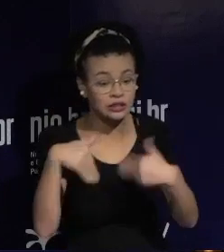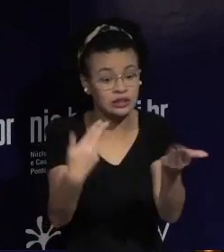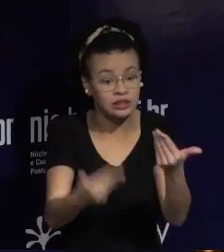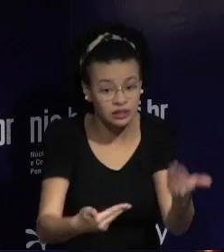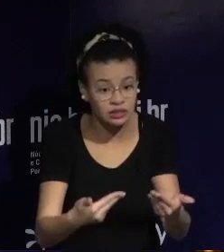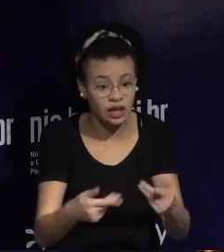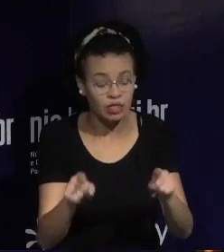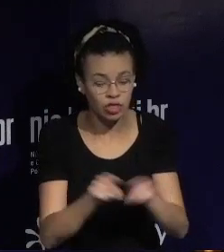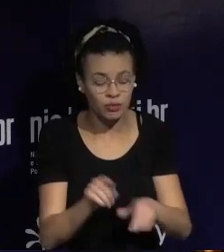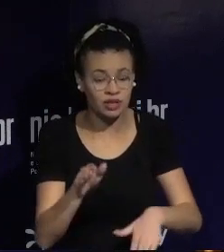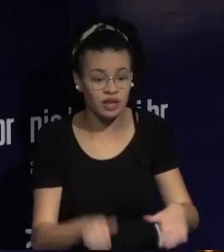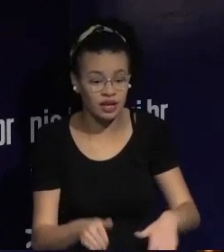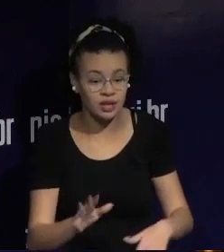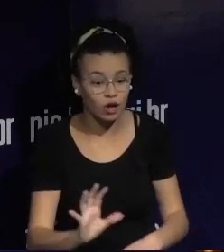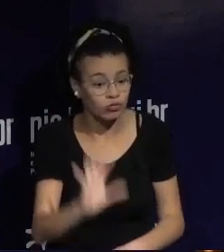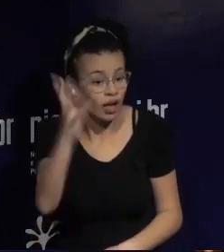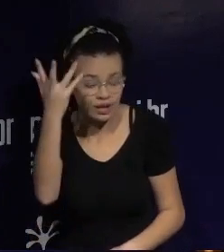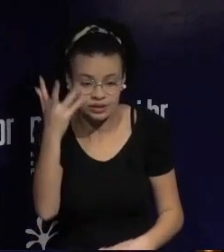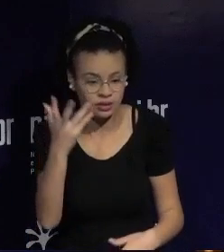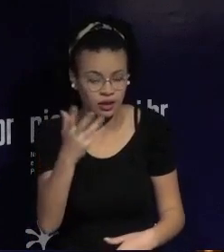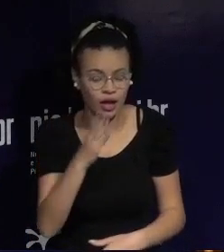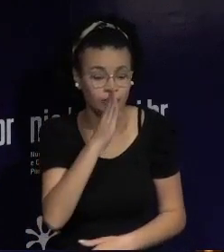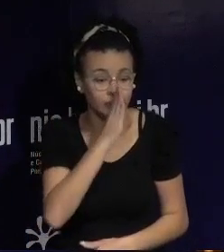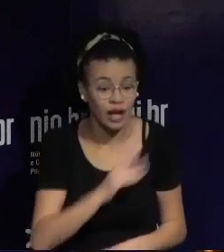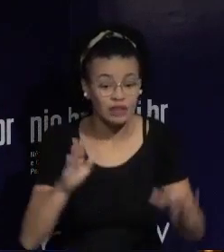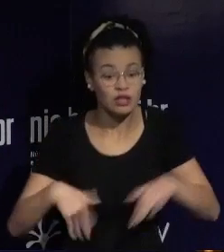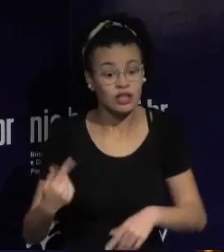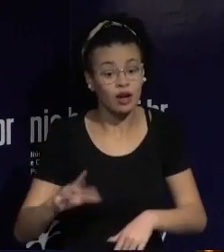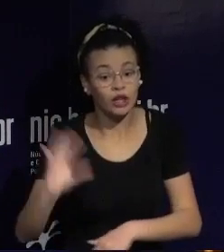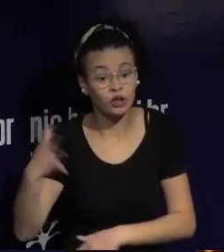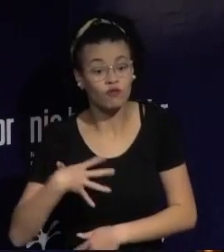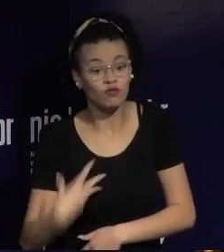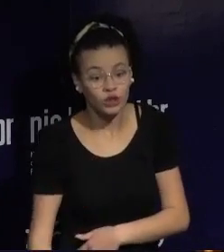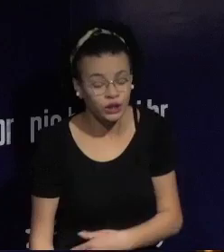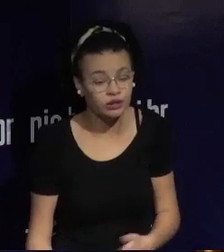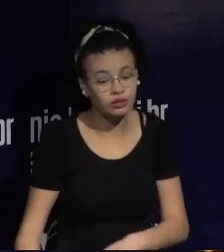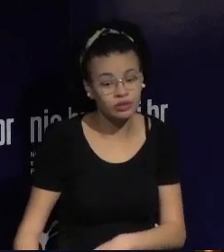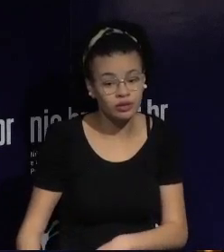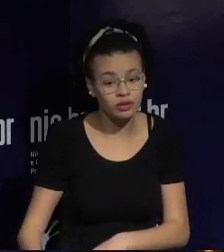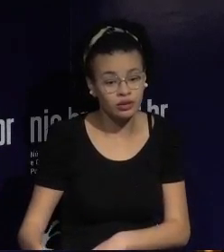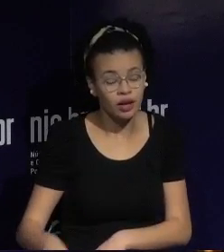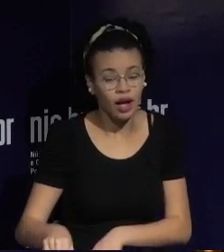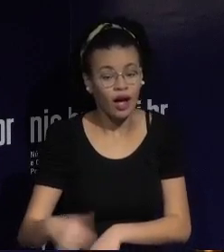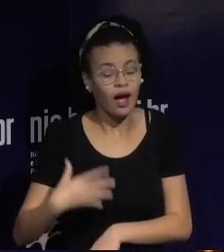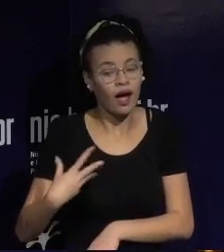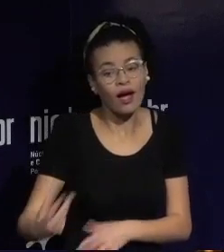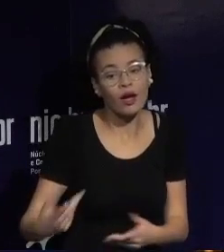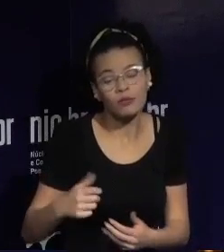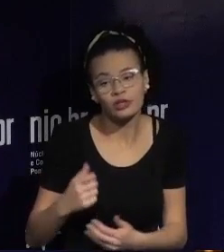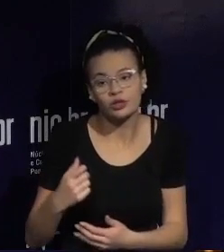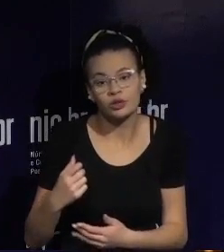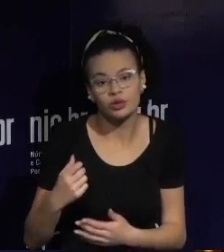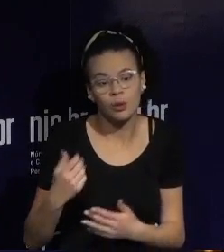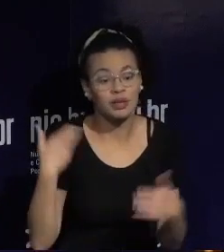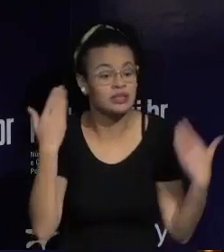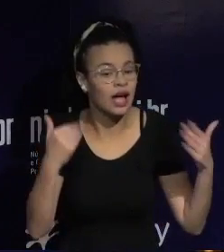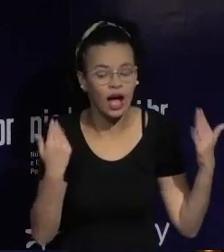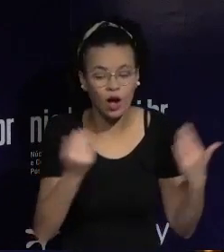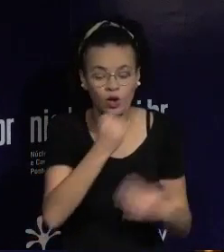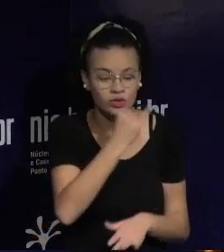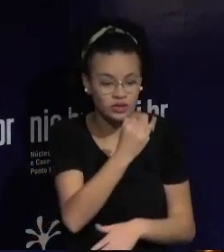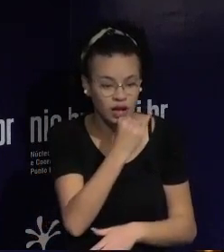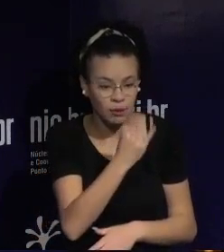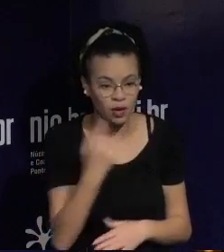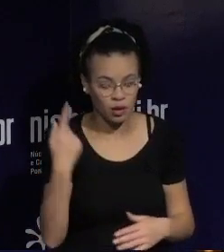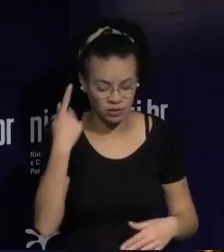destreza manual, ou talvez porque você tem um filho, você precisa sair com, imagina uma analogia, você sair com um